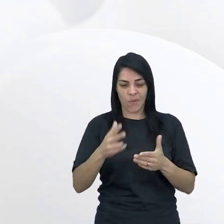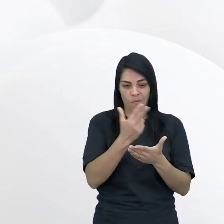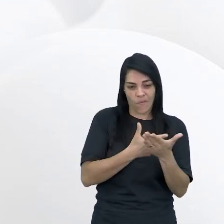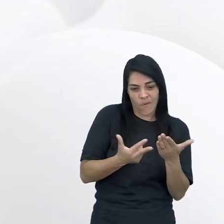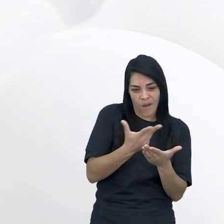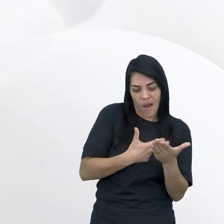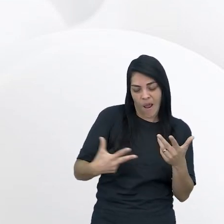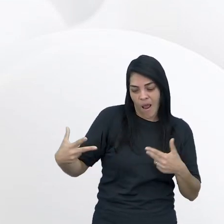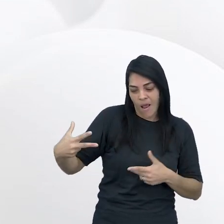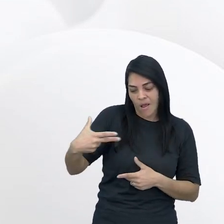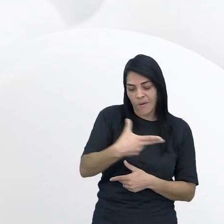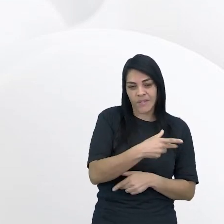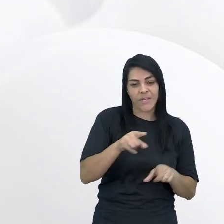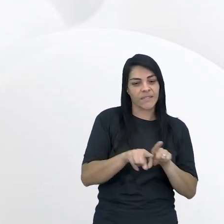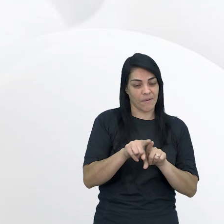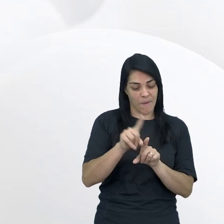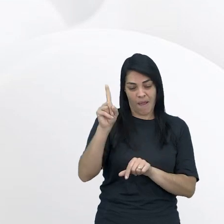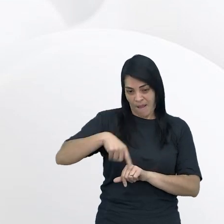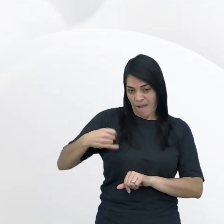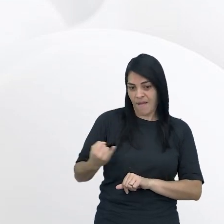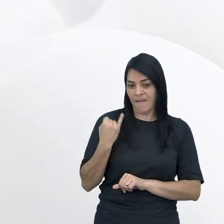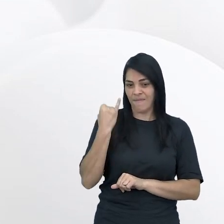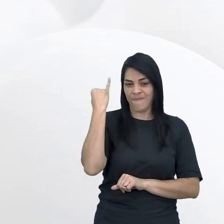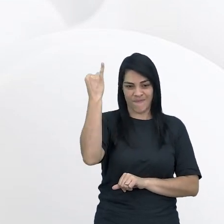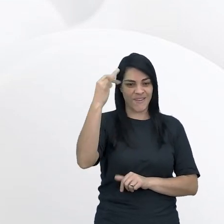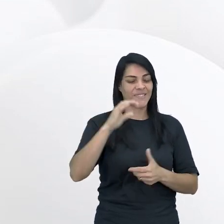de recortar, né? Que é muito